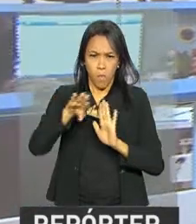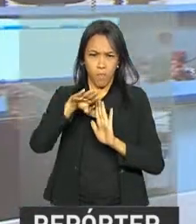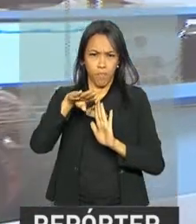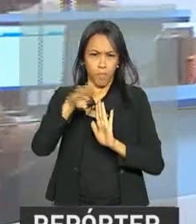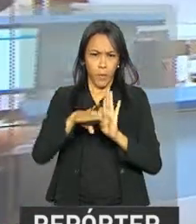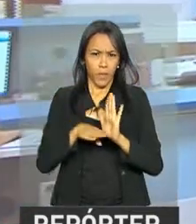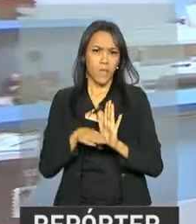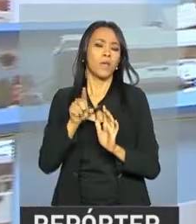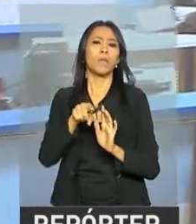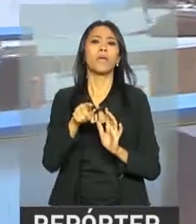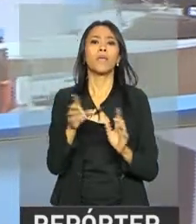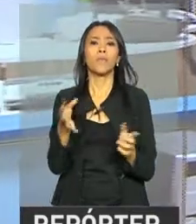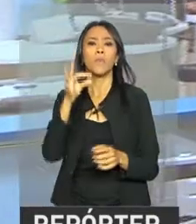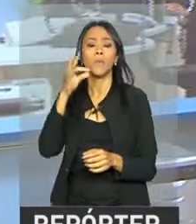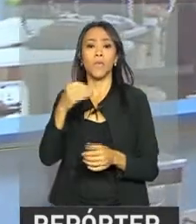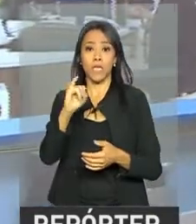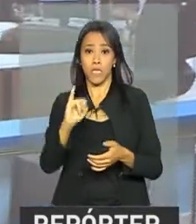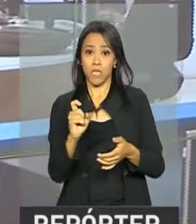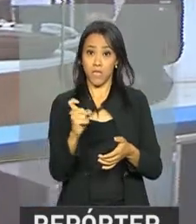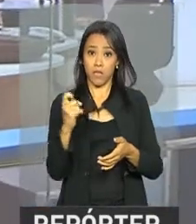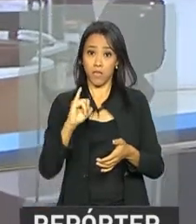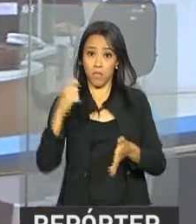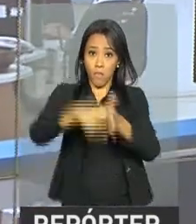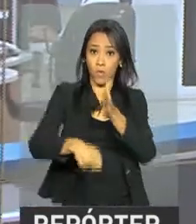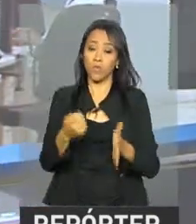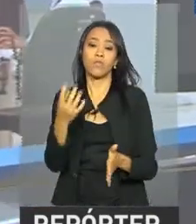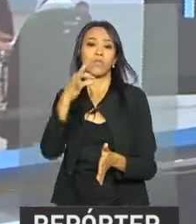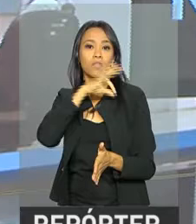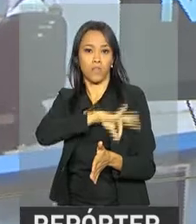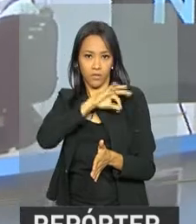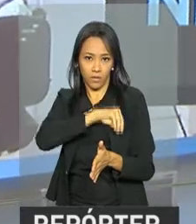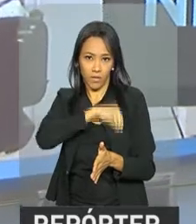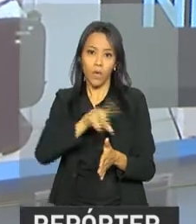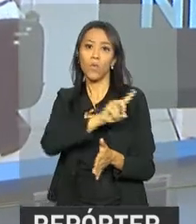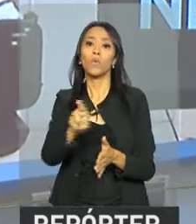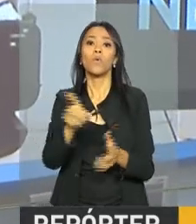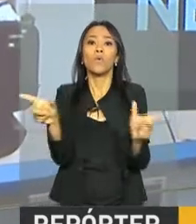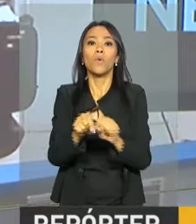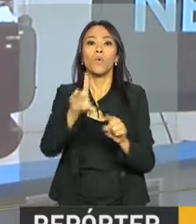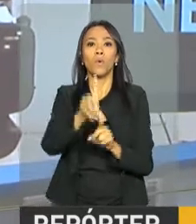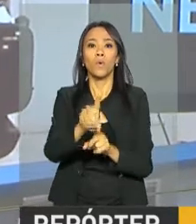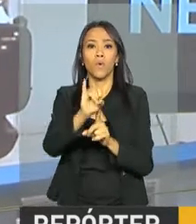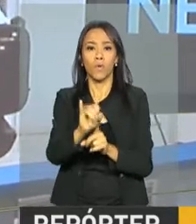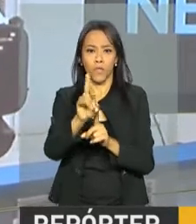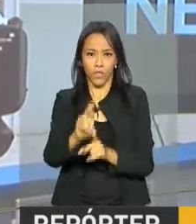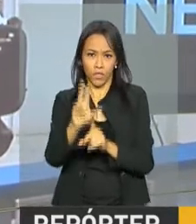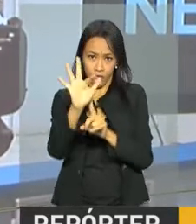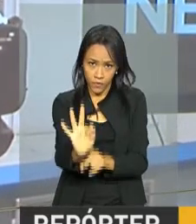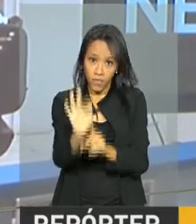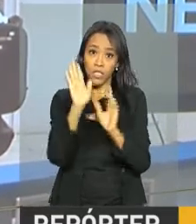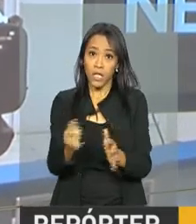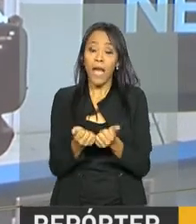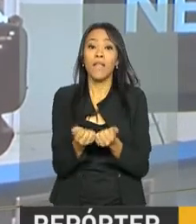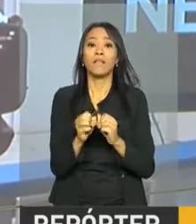da declaração do Imposto de Renda retido na fonte, o DIF, foi liberado no site da Receita Federal. A